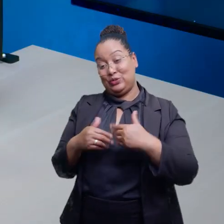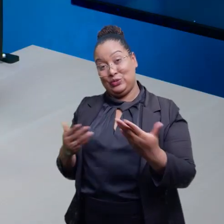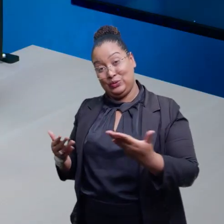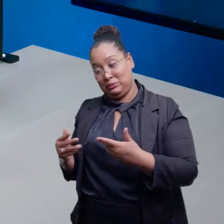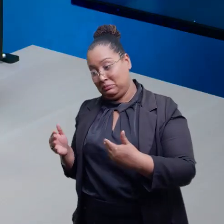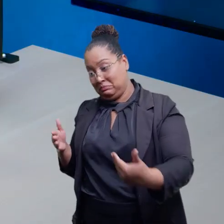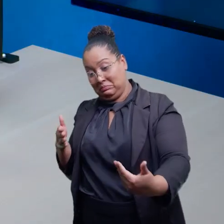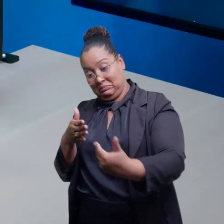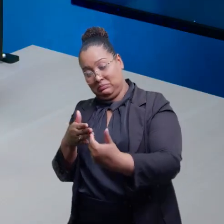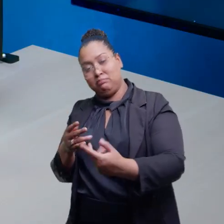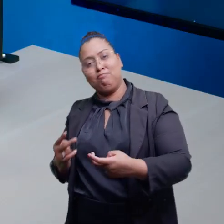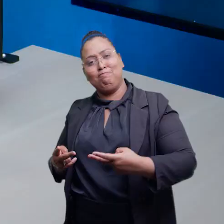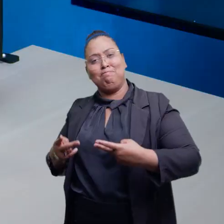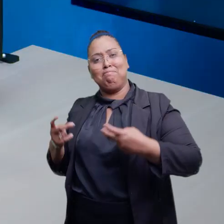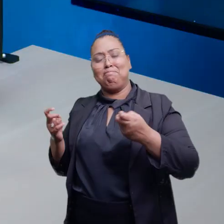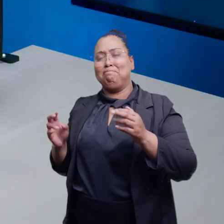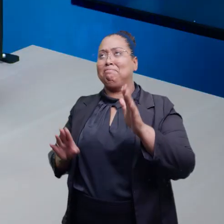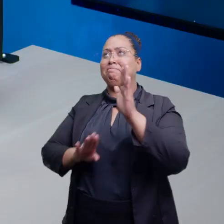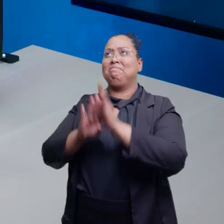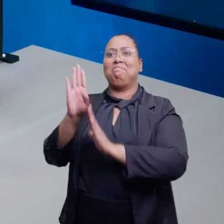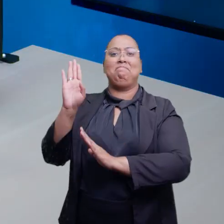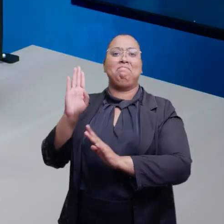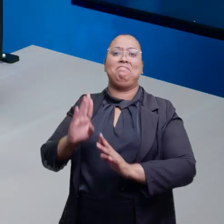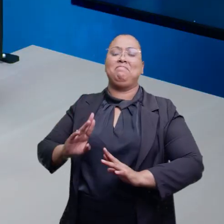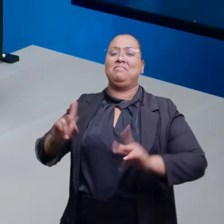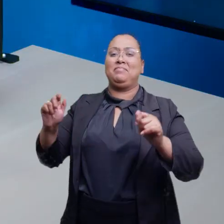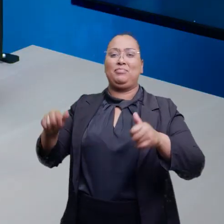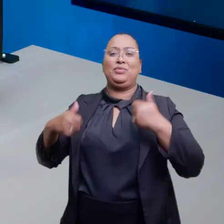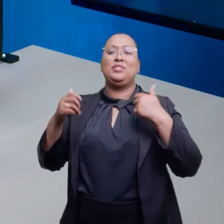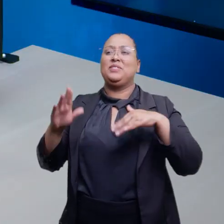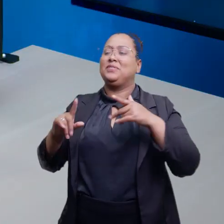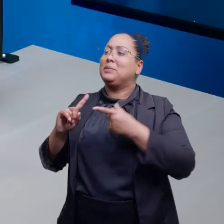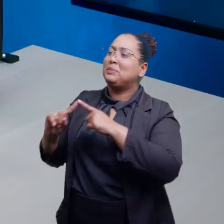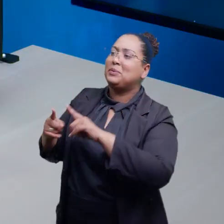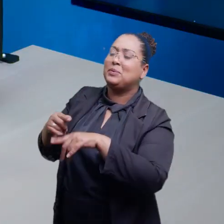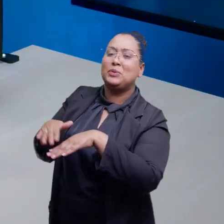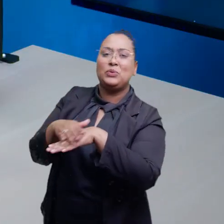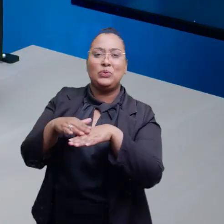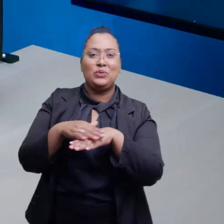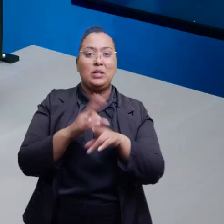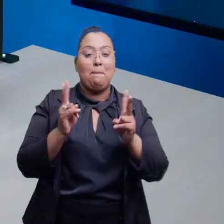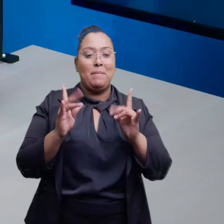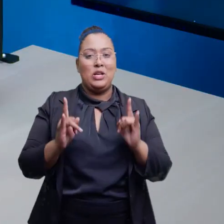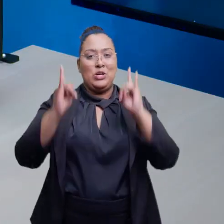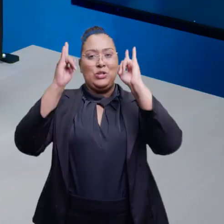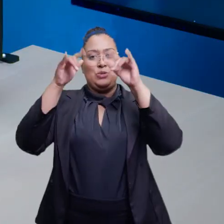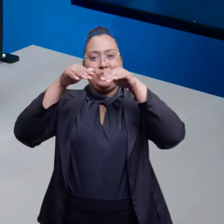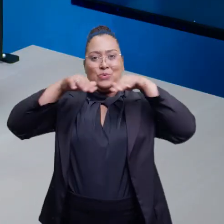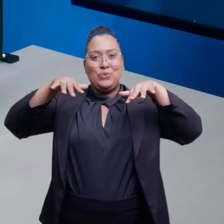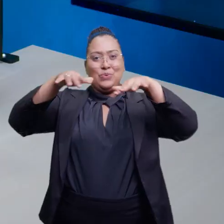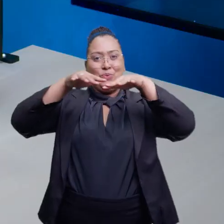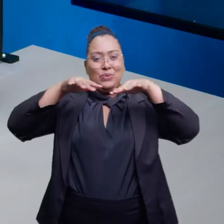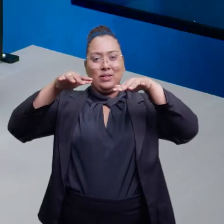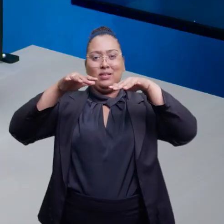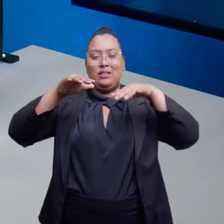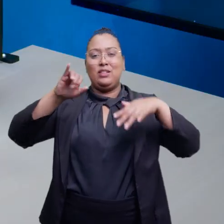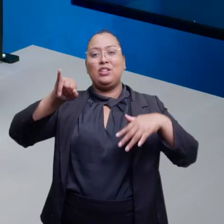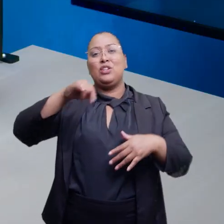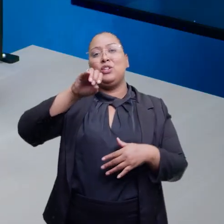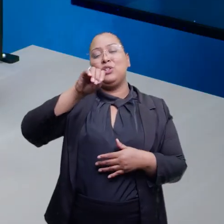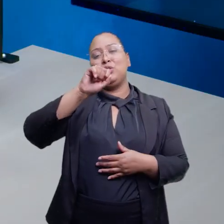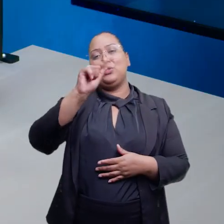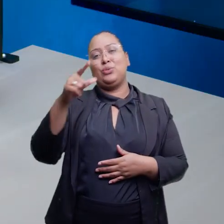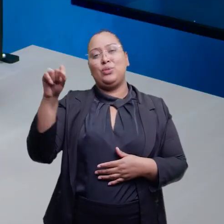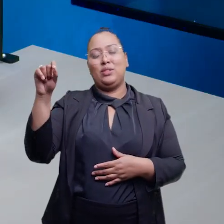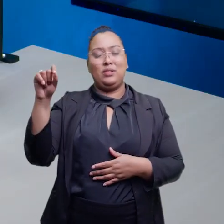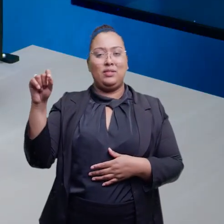uma diferença muito grande. Às vezes a gente troca muita ideia, né? Todos nós ficamos no mesmo andar ali. E aí o João